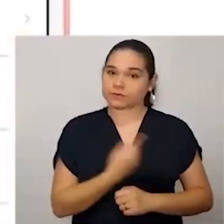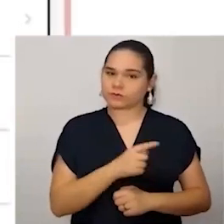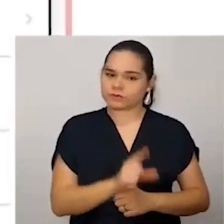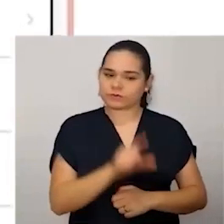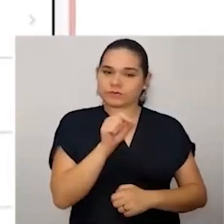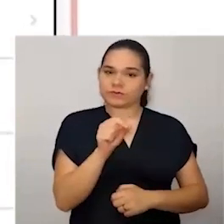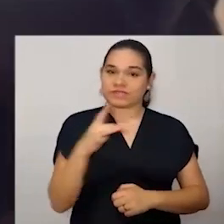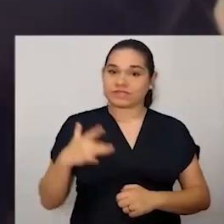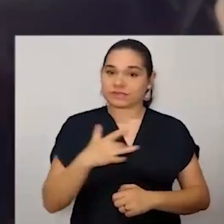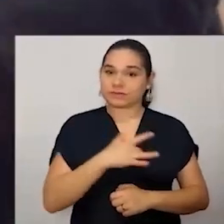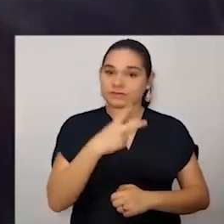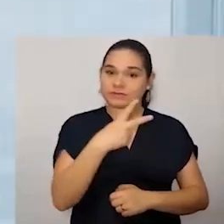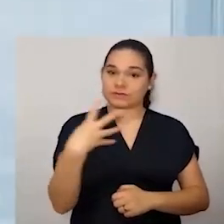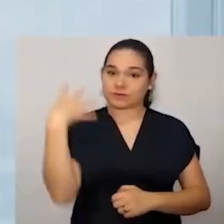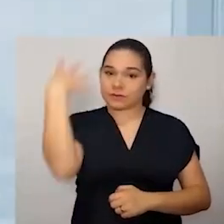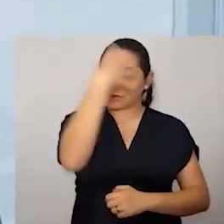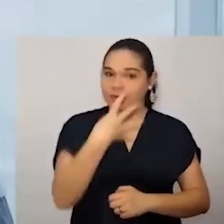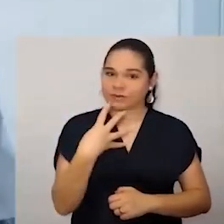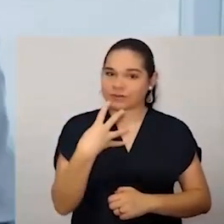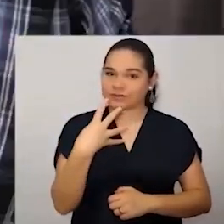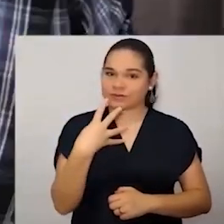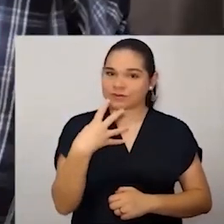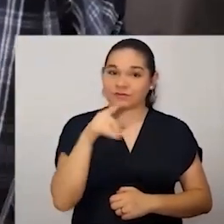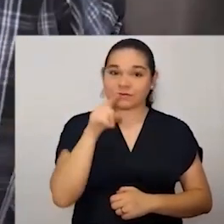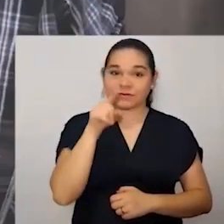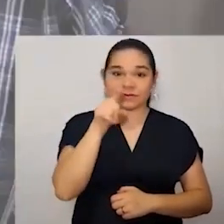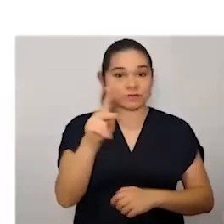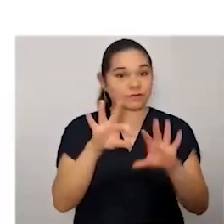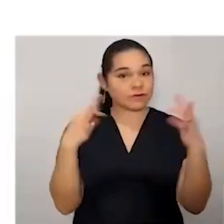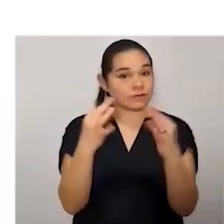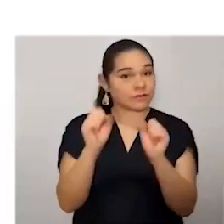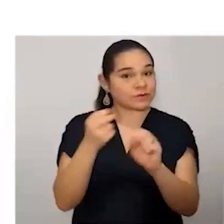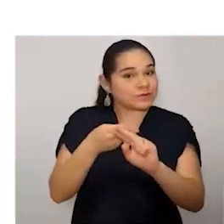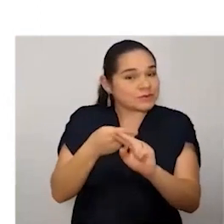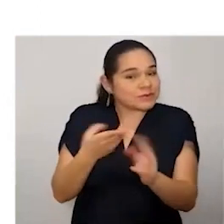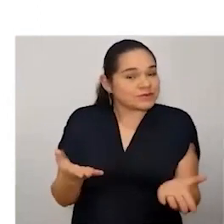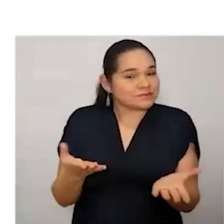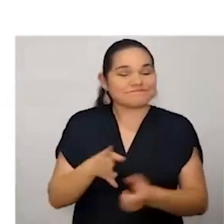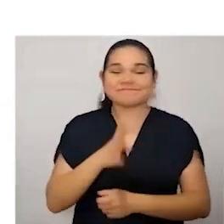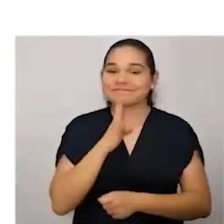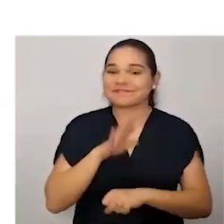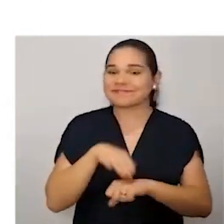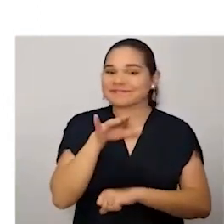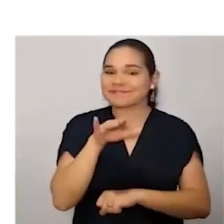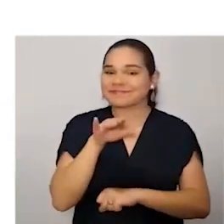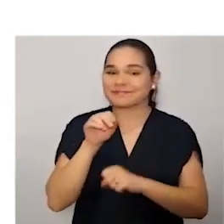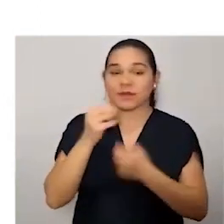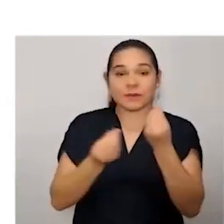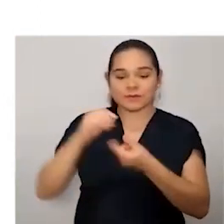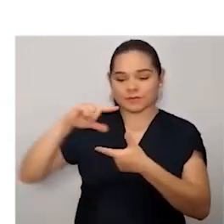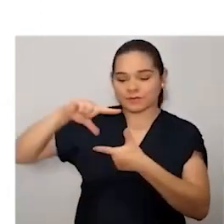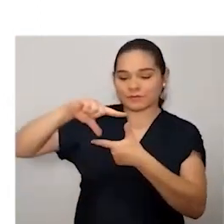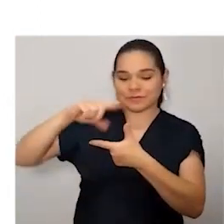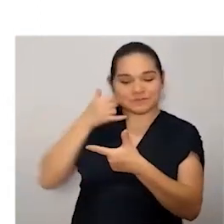24 Horas. Você e sua família também vão precisar. Conheça melhor o aplicativo acessando o QR Code.